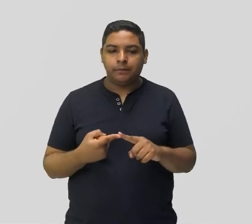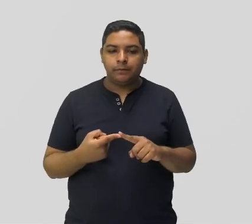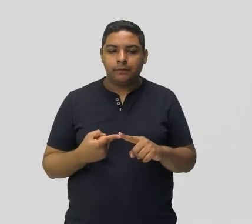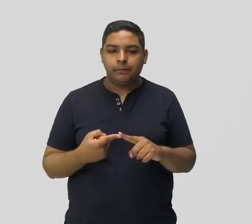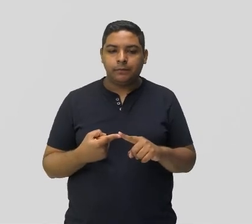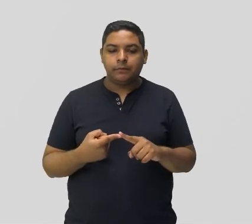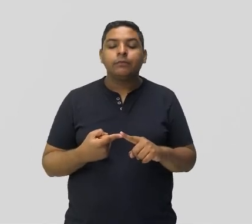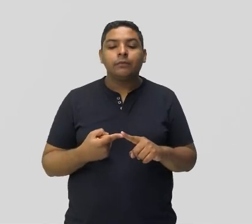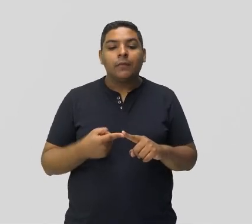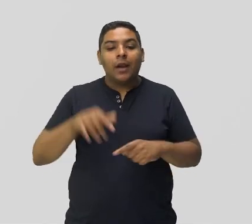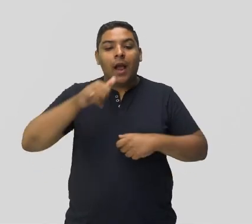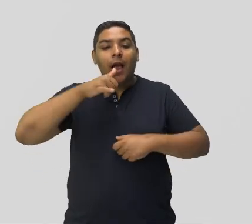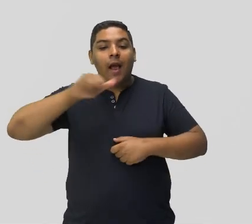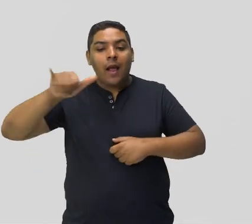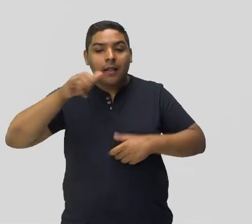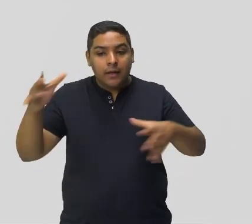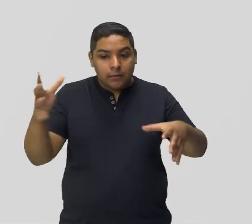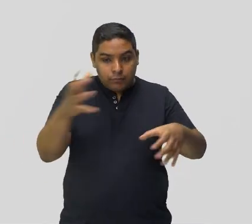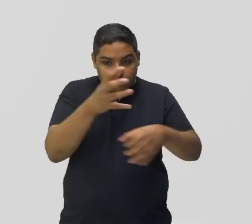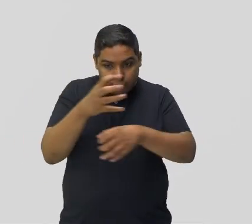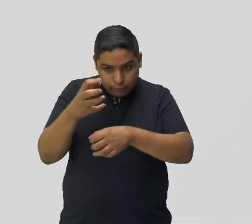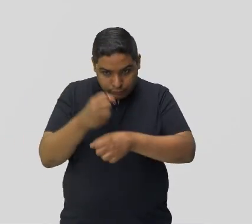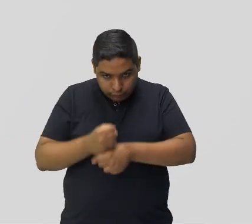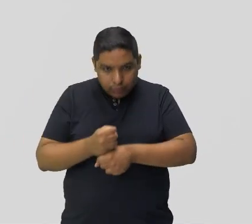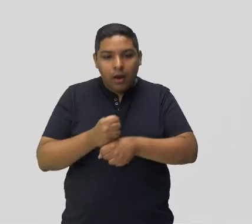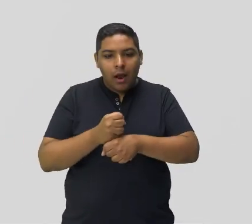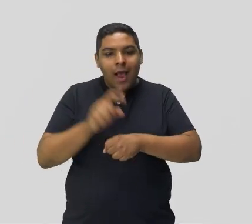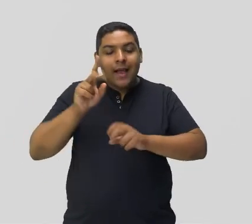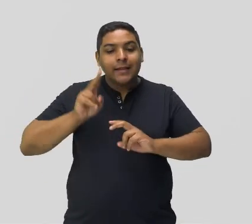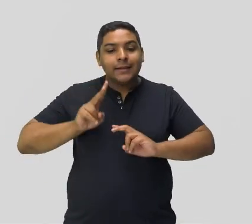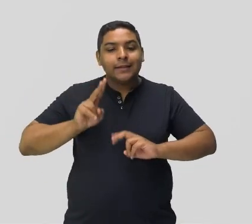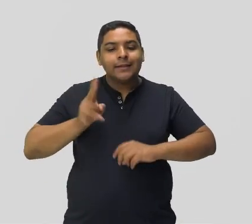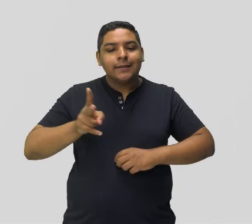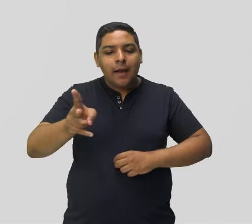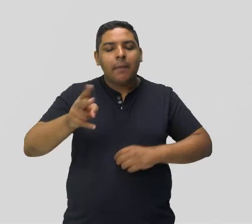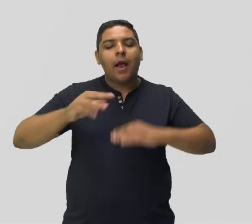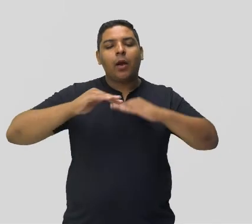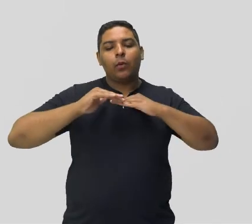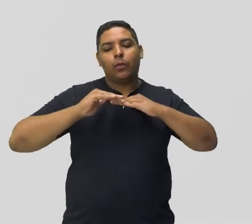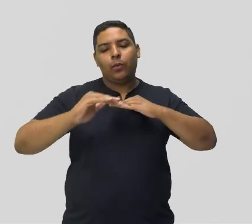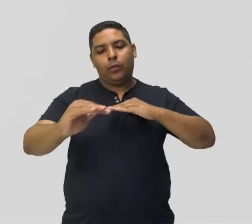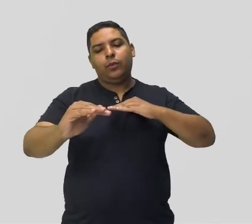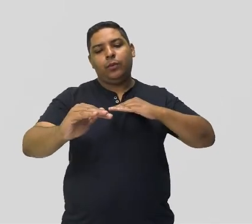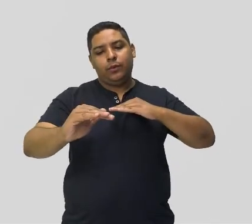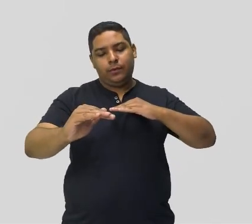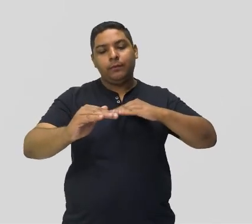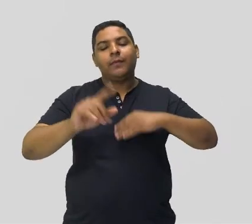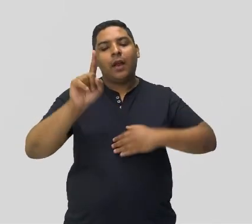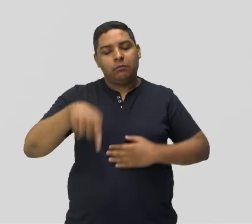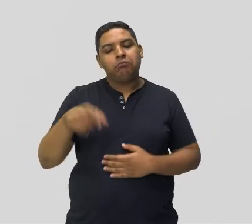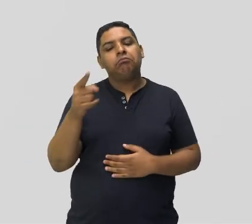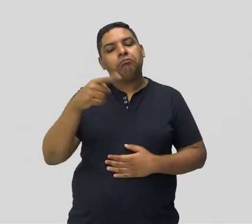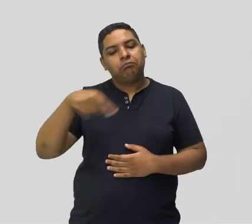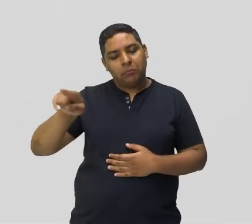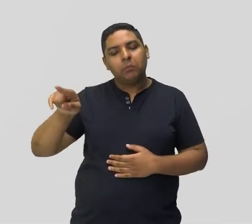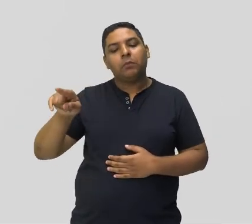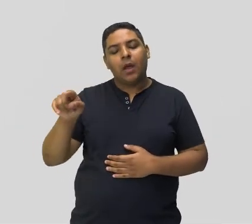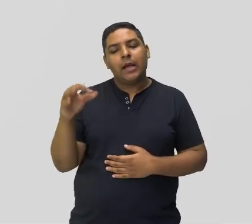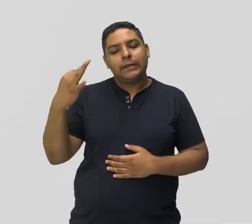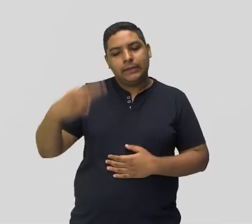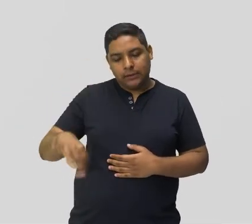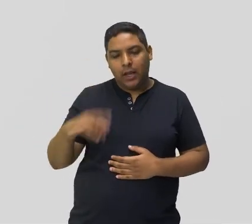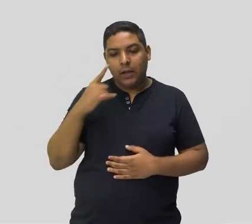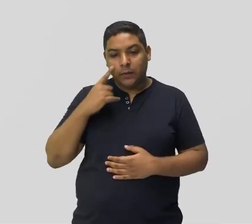aqui, olha. A carga elétrica acumulada na associação é sempre constante. Correto, não é? É a primeira lá